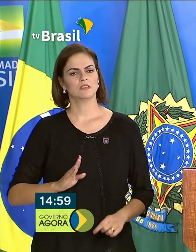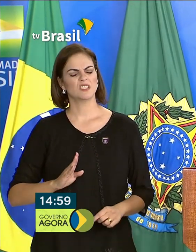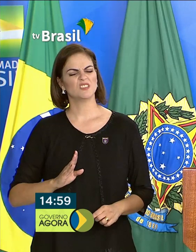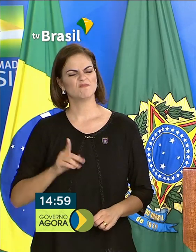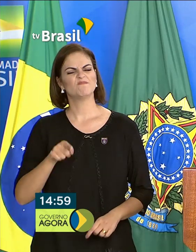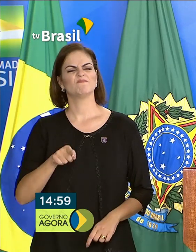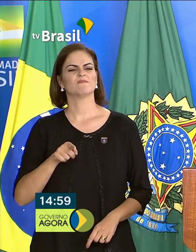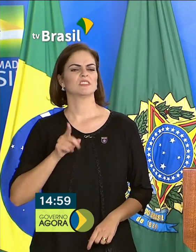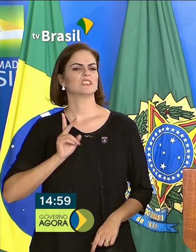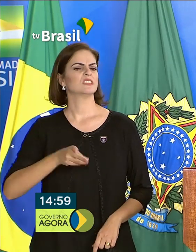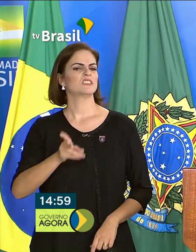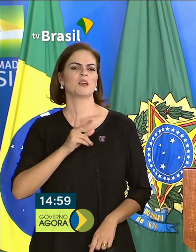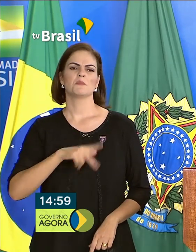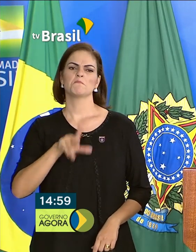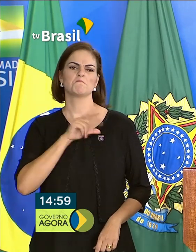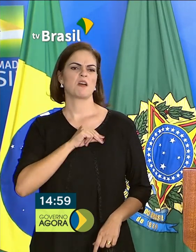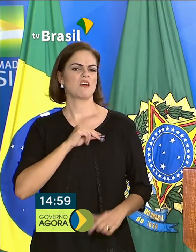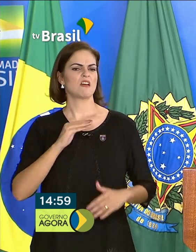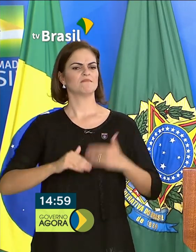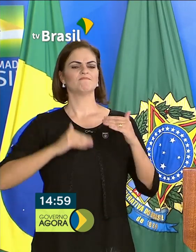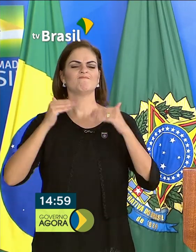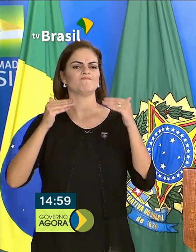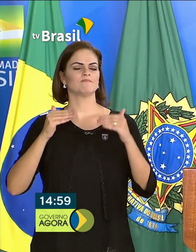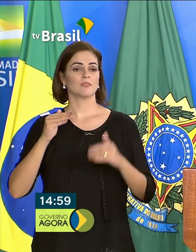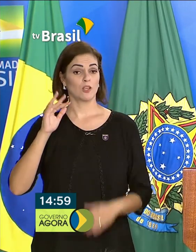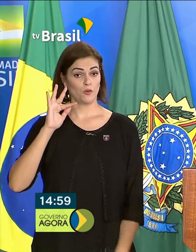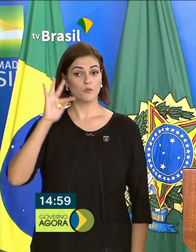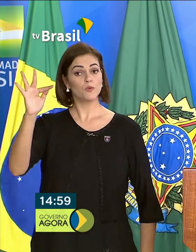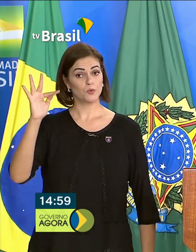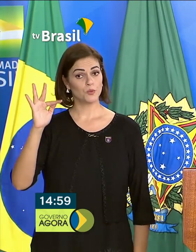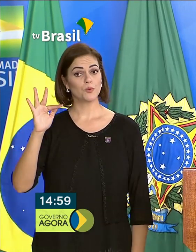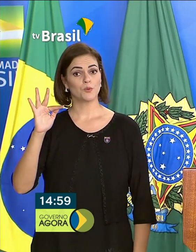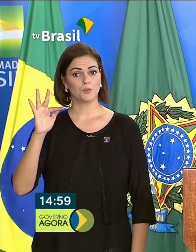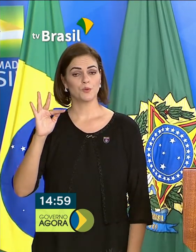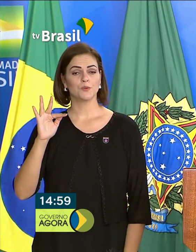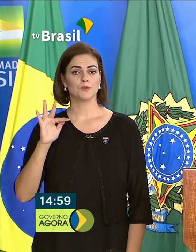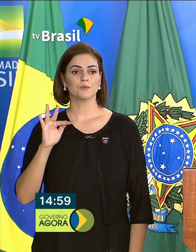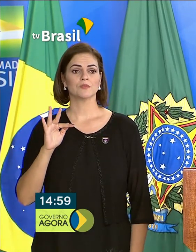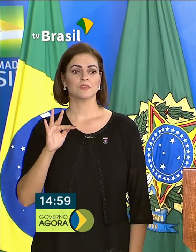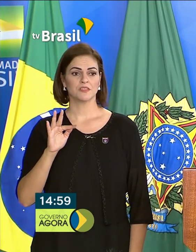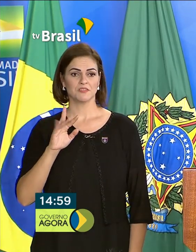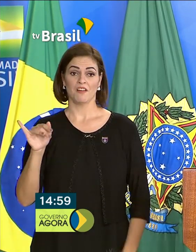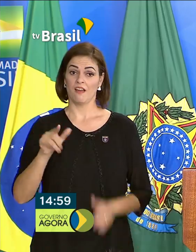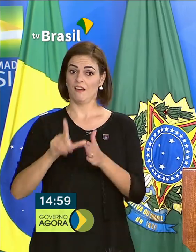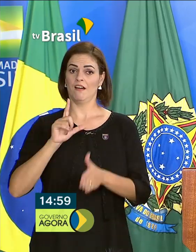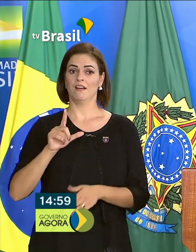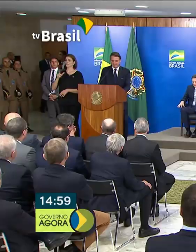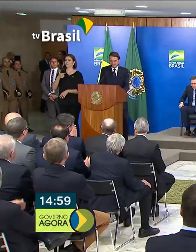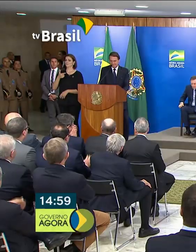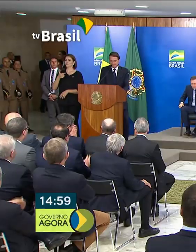sempre mereceu estar. E o futuro vai ser antes de 22, com toda a certeza.